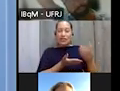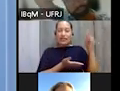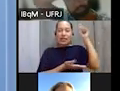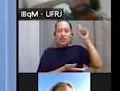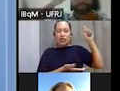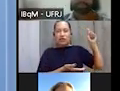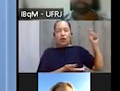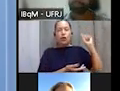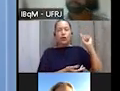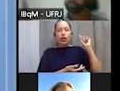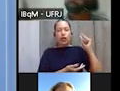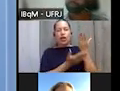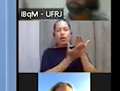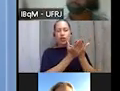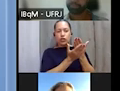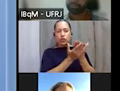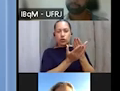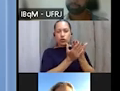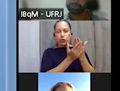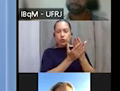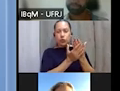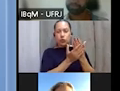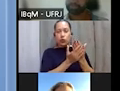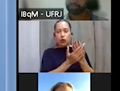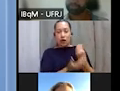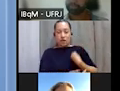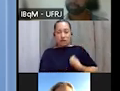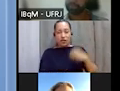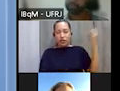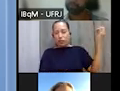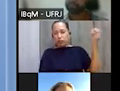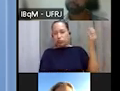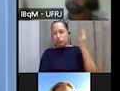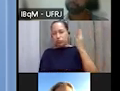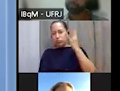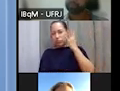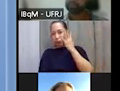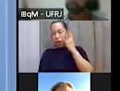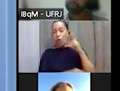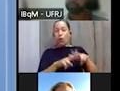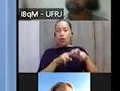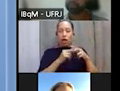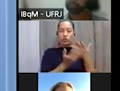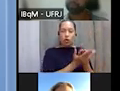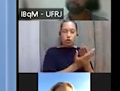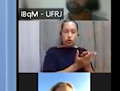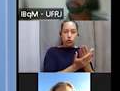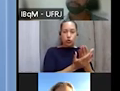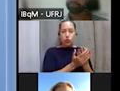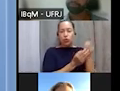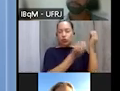o estudo é a luz da vida. É através do estudo e da luz que ele nos dá que nós